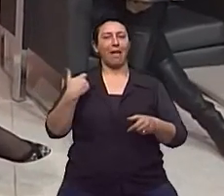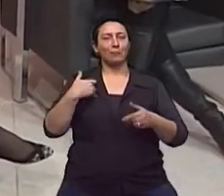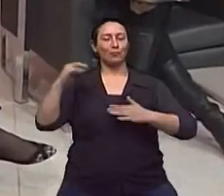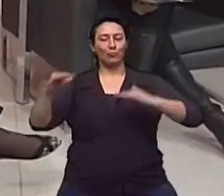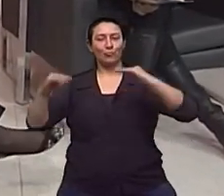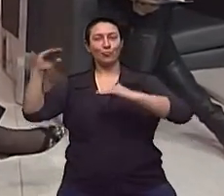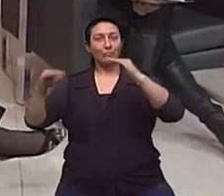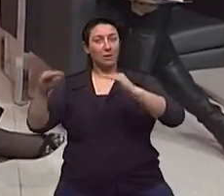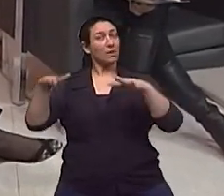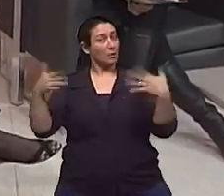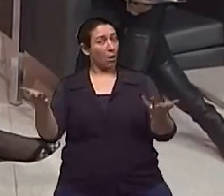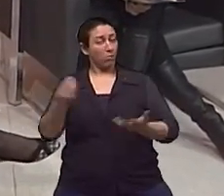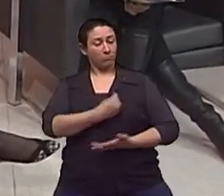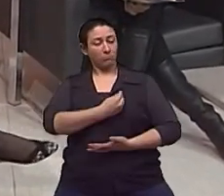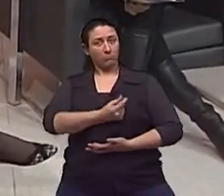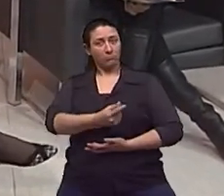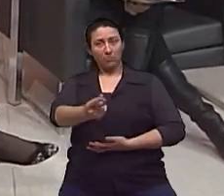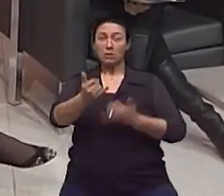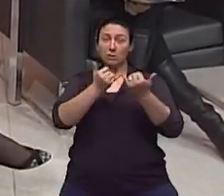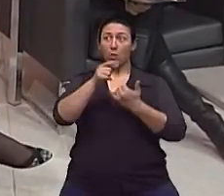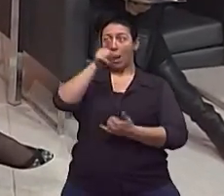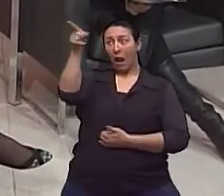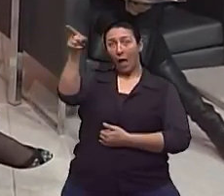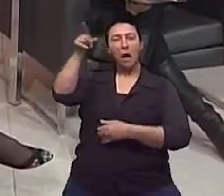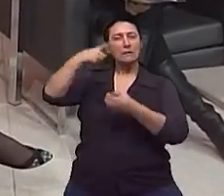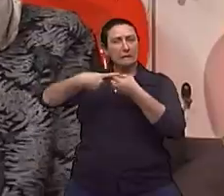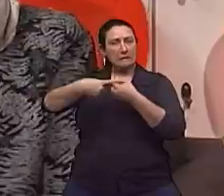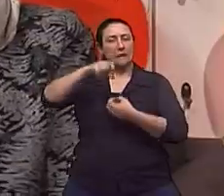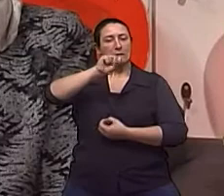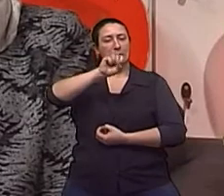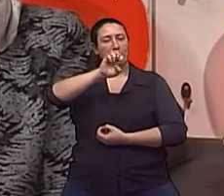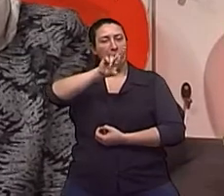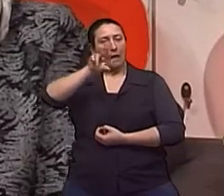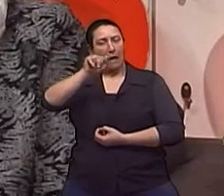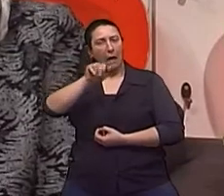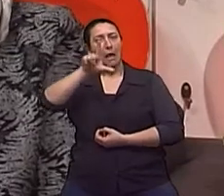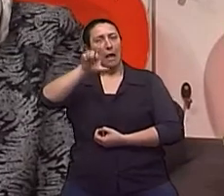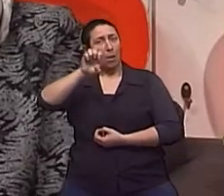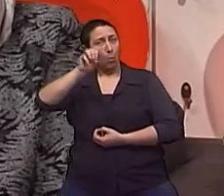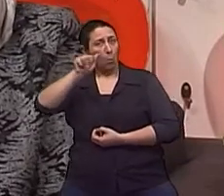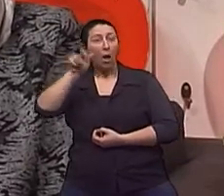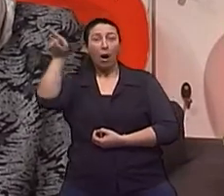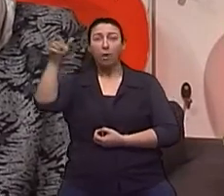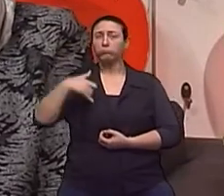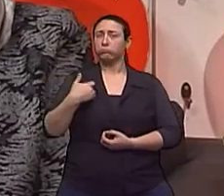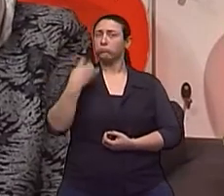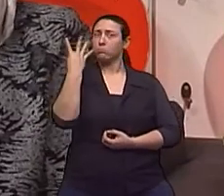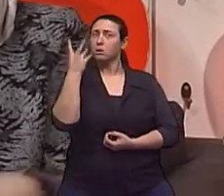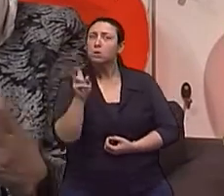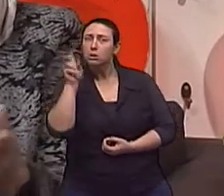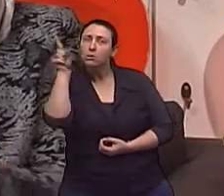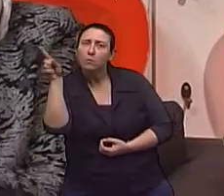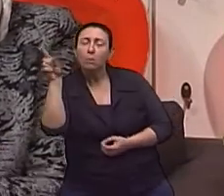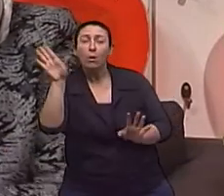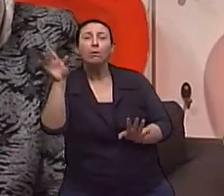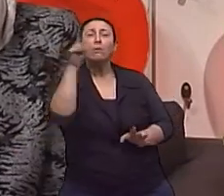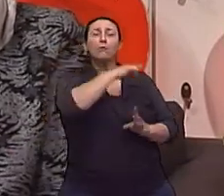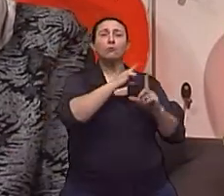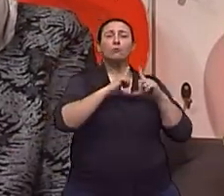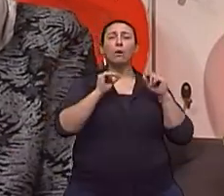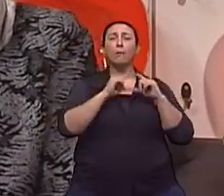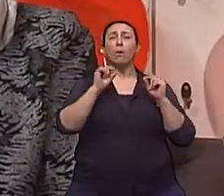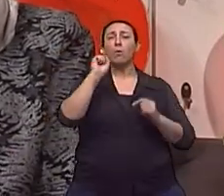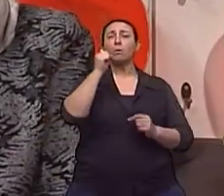então a longevidade lá em Serra Leoa e 45 na no Japão já é 86 e assim